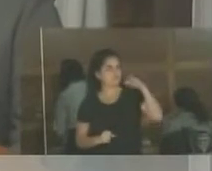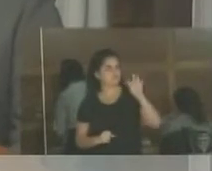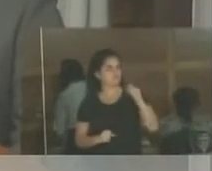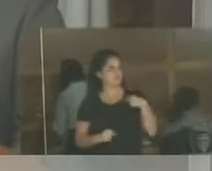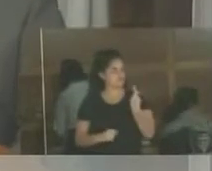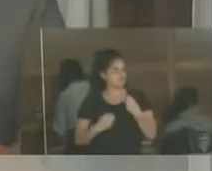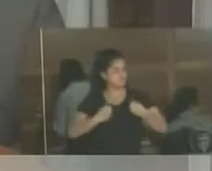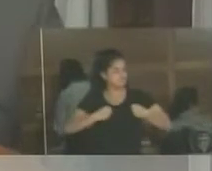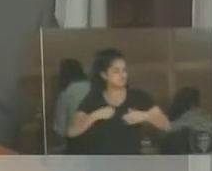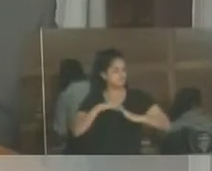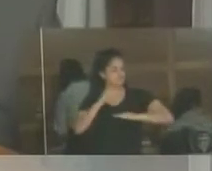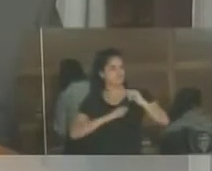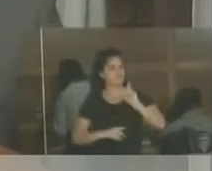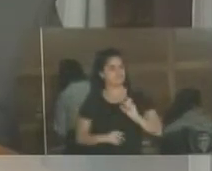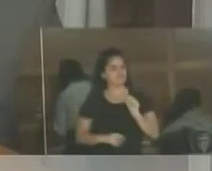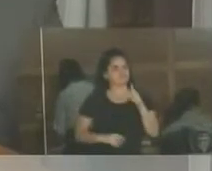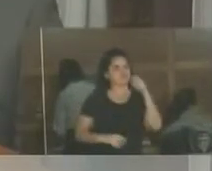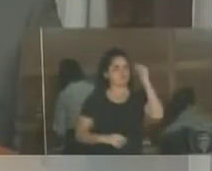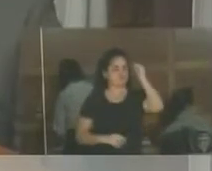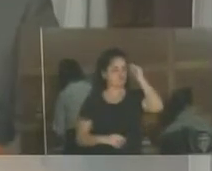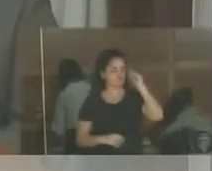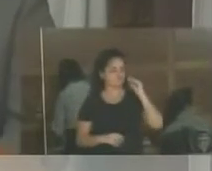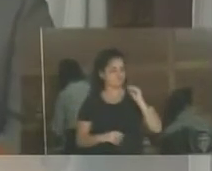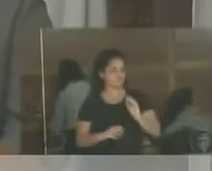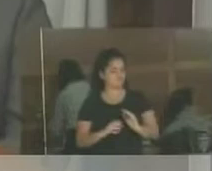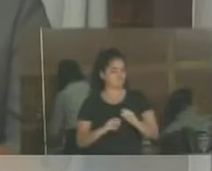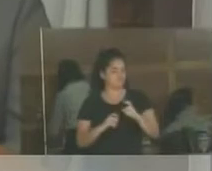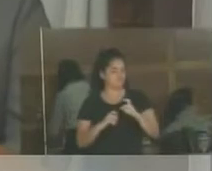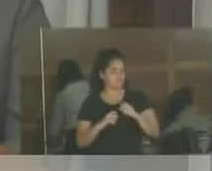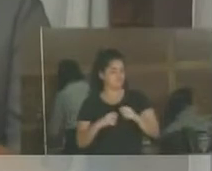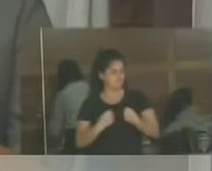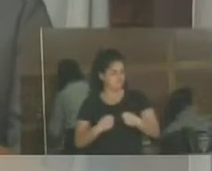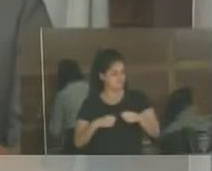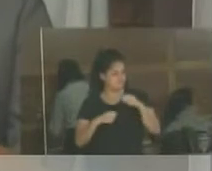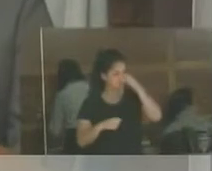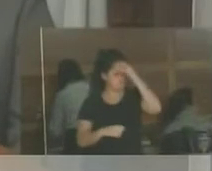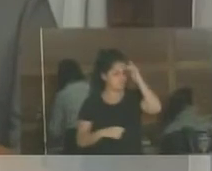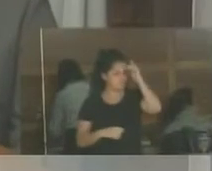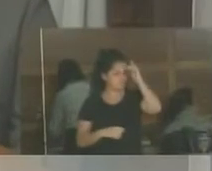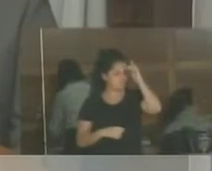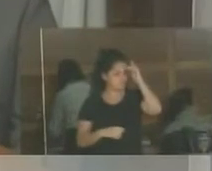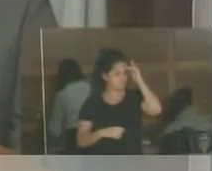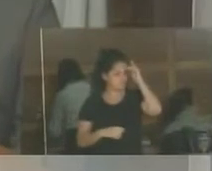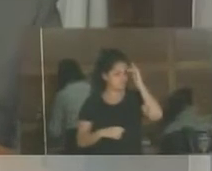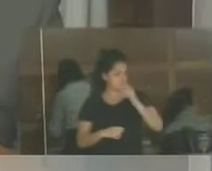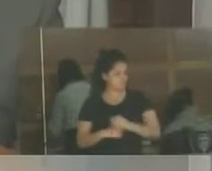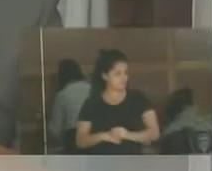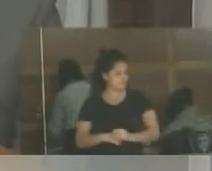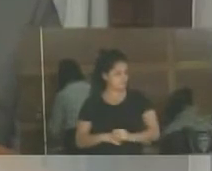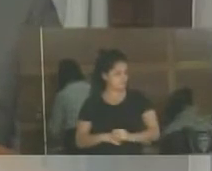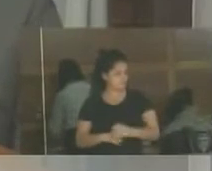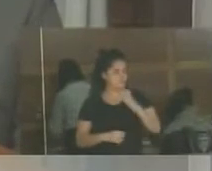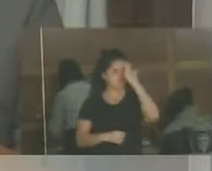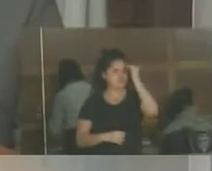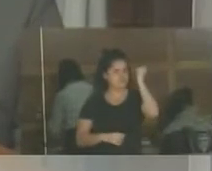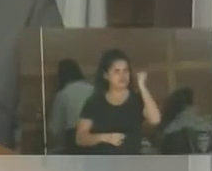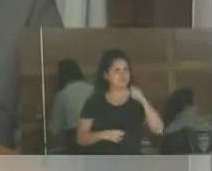mais, não é somente um psicólogo, um psiquiatra, pessoas especialistas na área da questão do